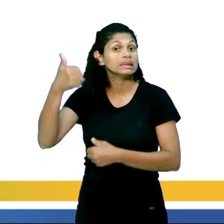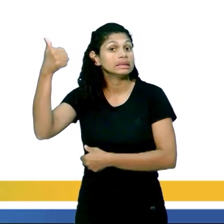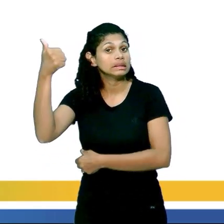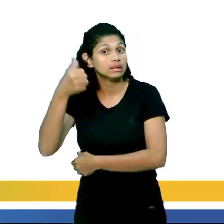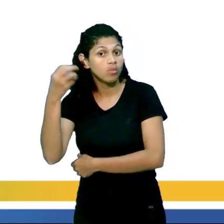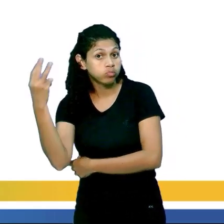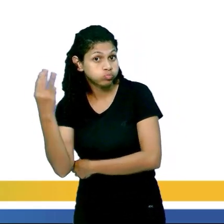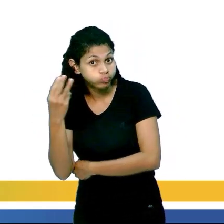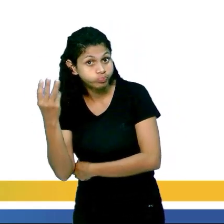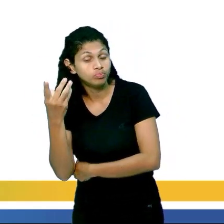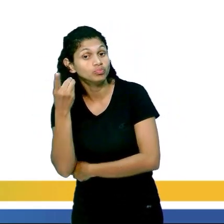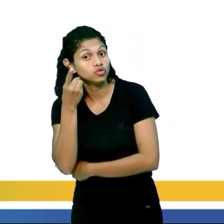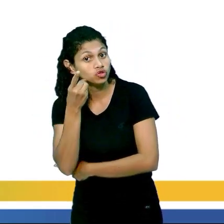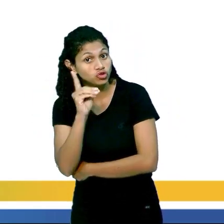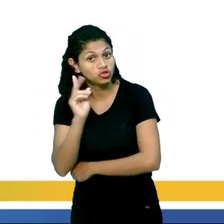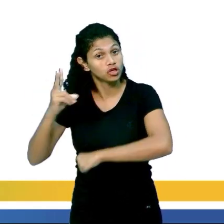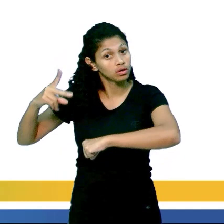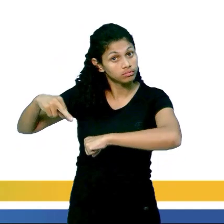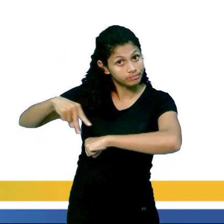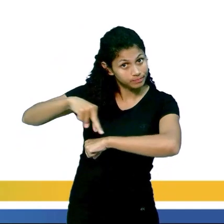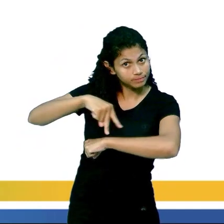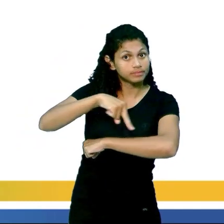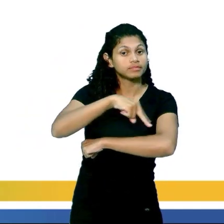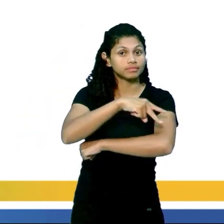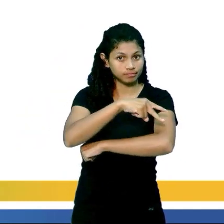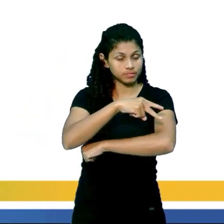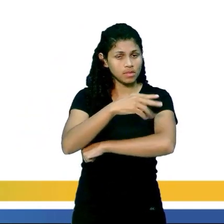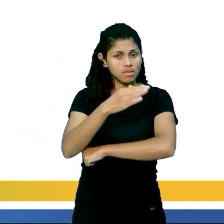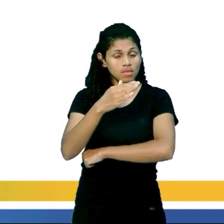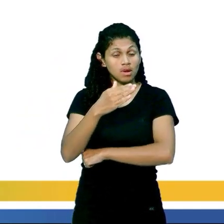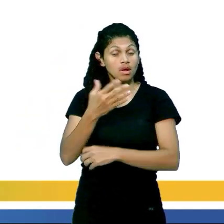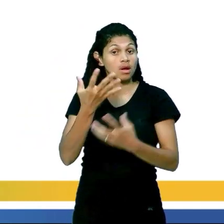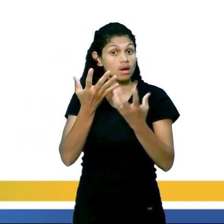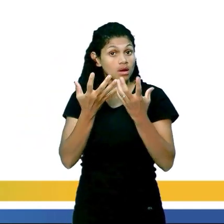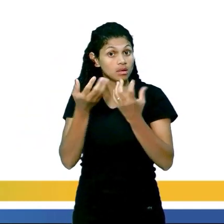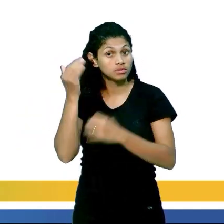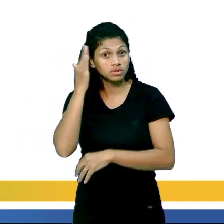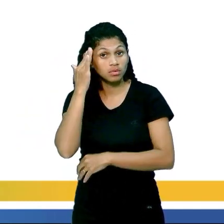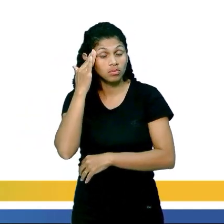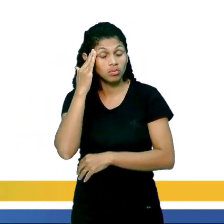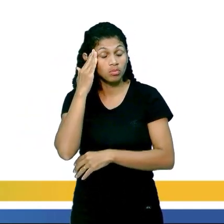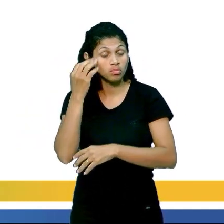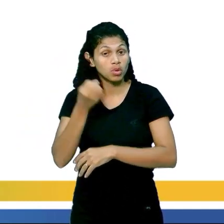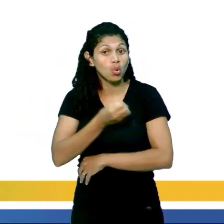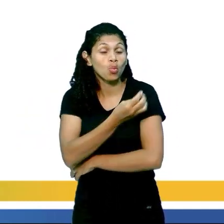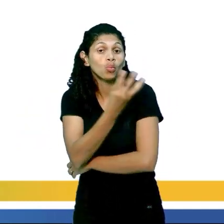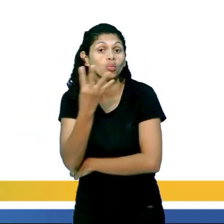queremos saber quanto que ele percorreu ao final, ok?